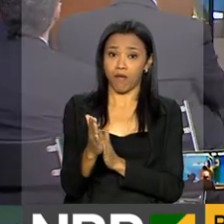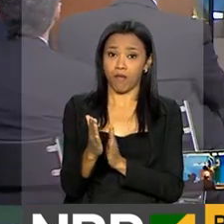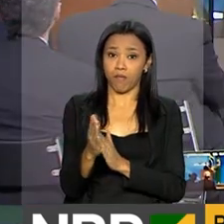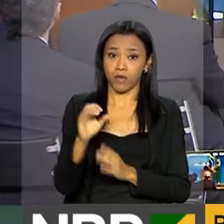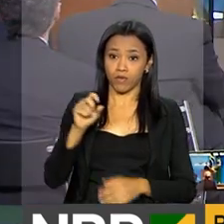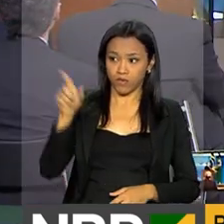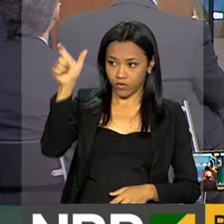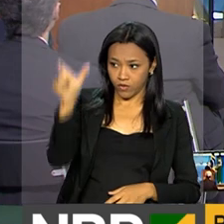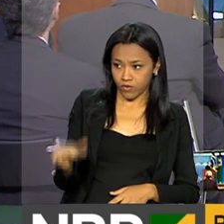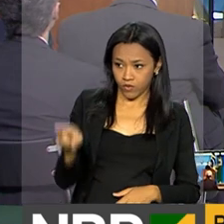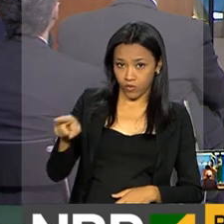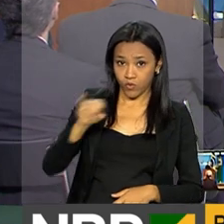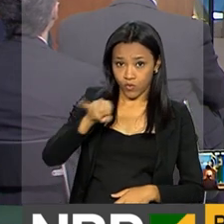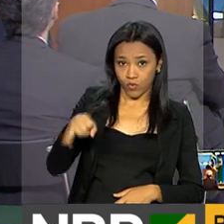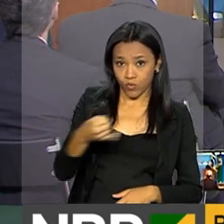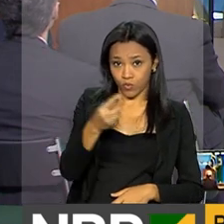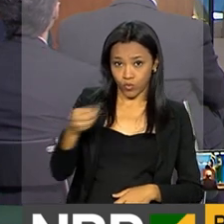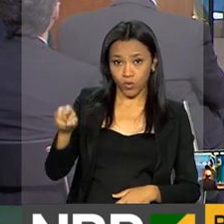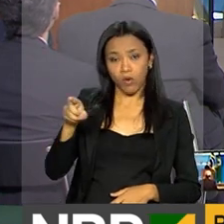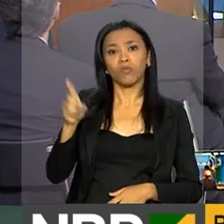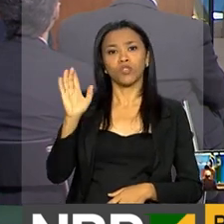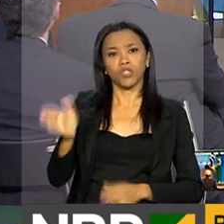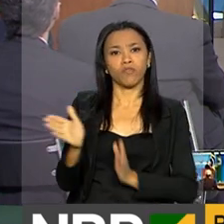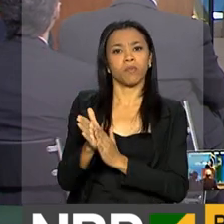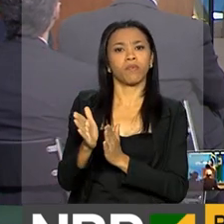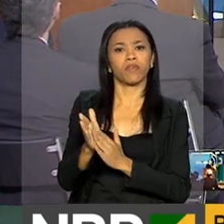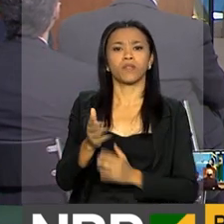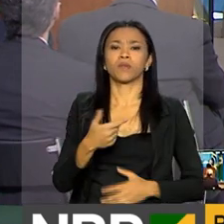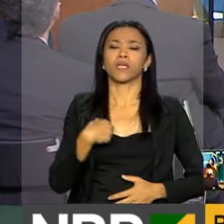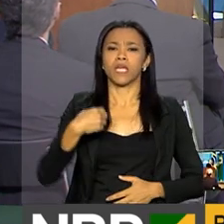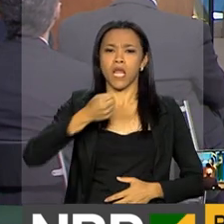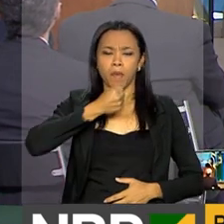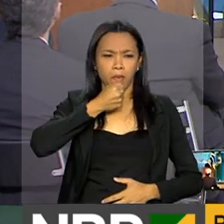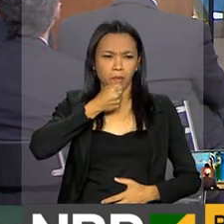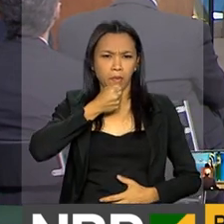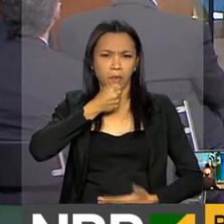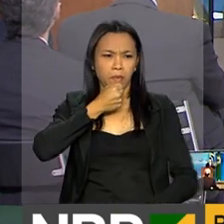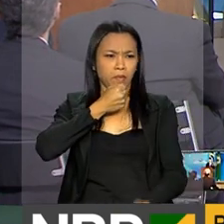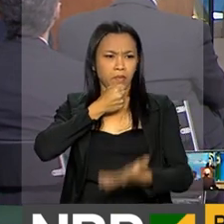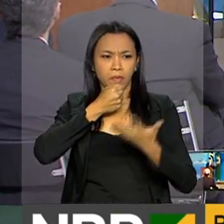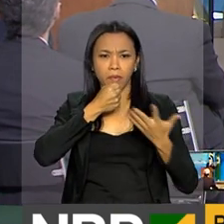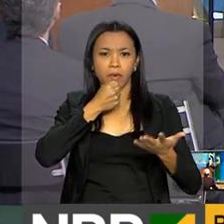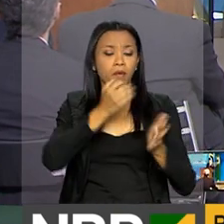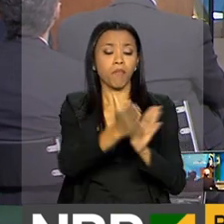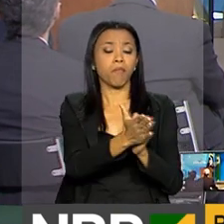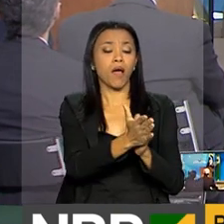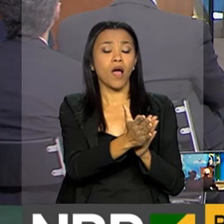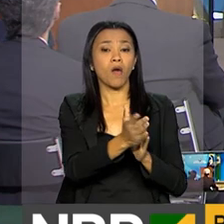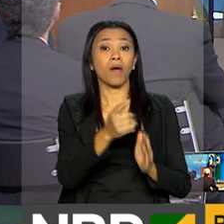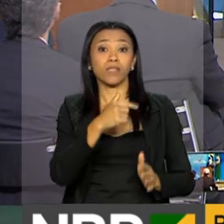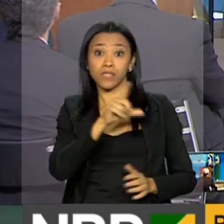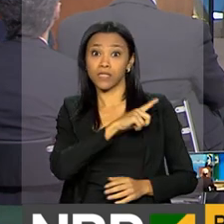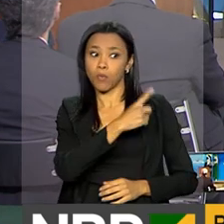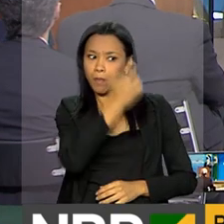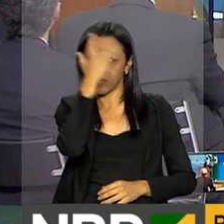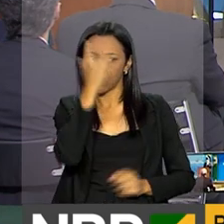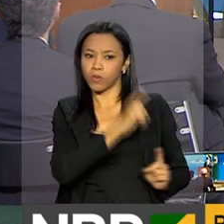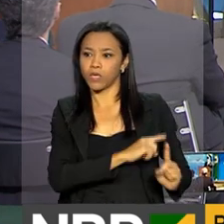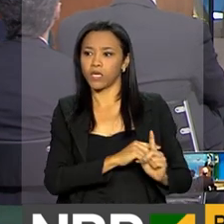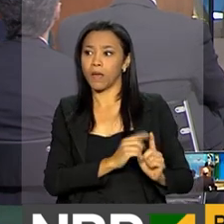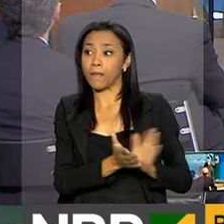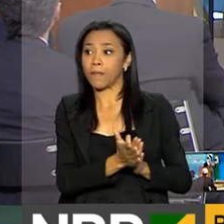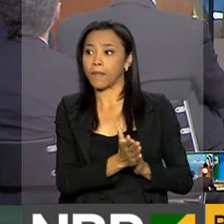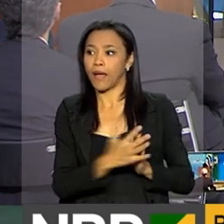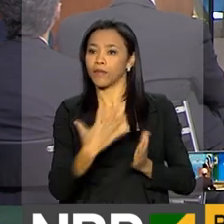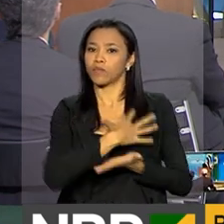João, que foi prefeito, ele sabe disso, portanto fazia política, né? Palmas é o seguinte, às vezes tem um puxador de palmas, às